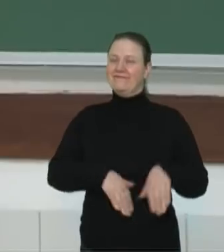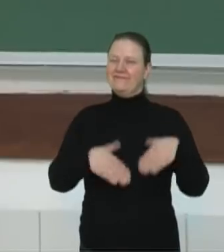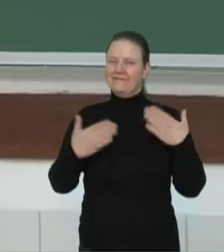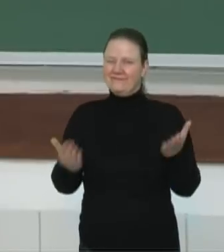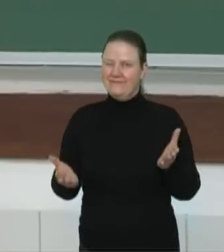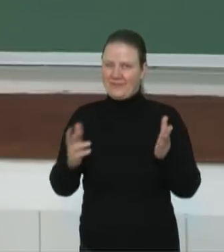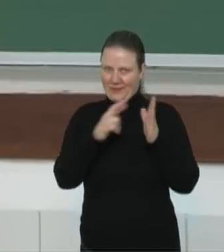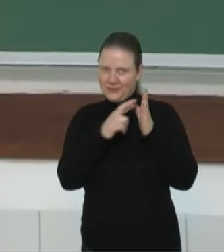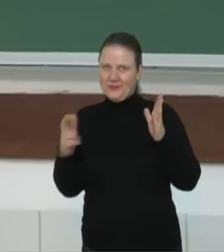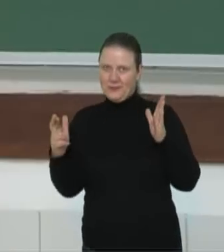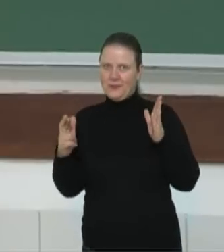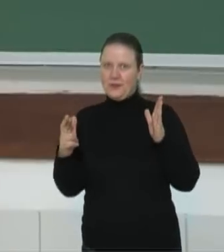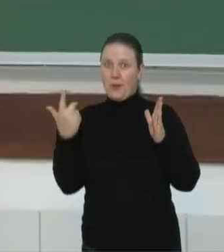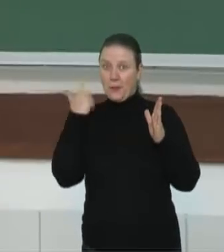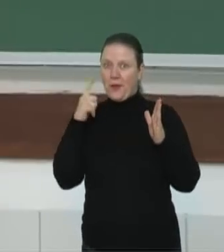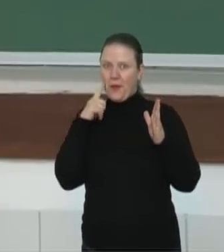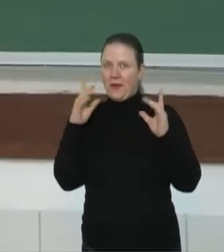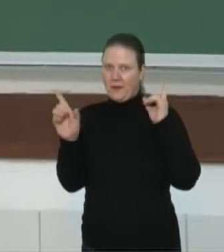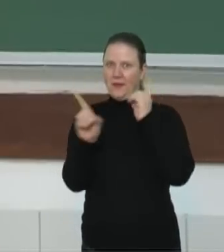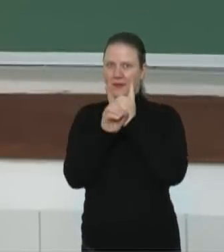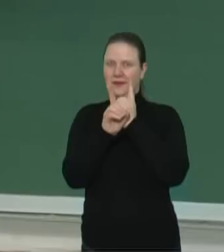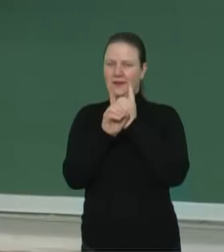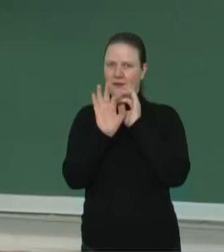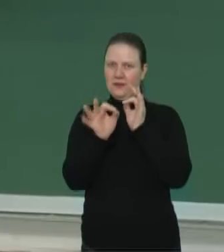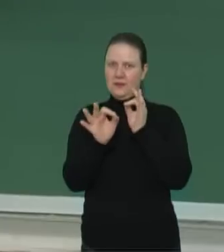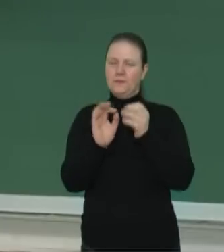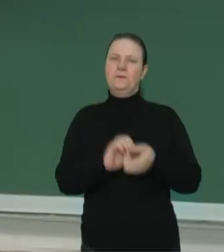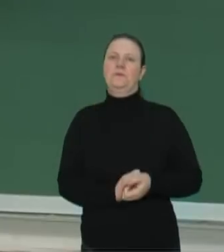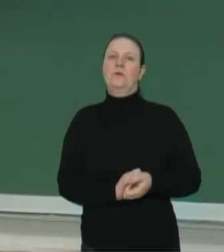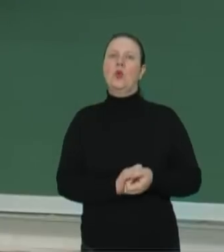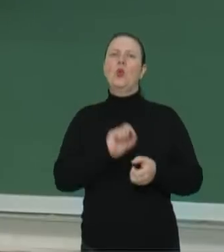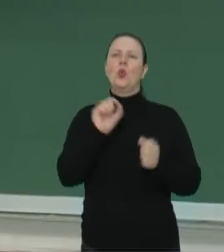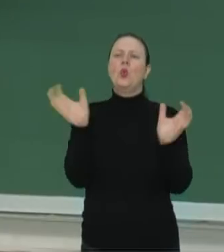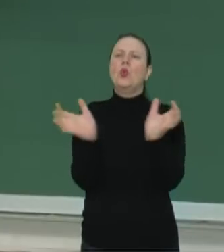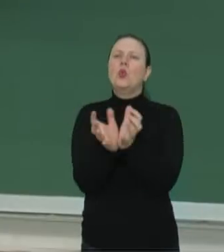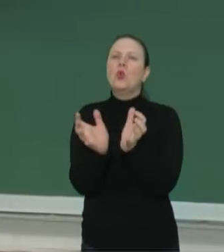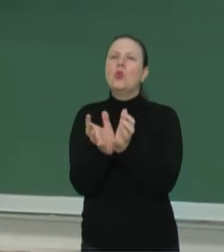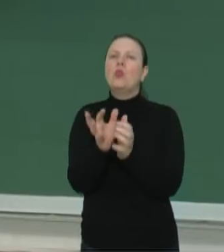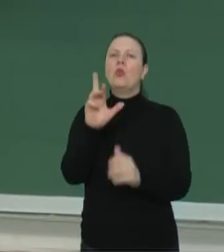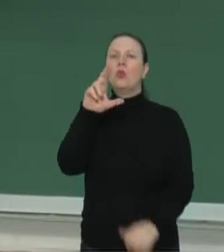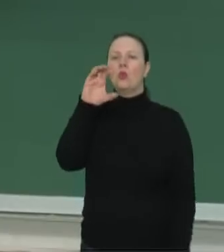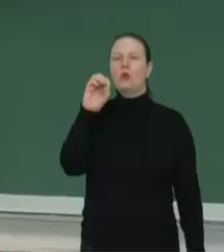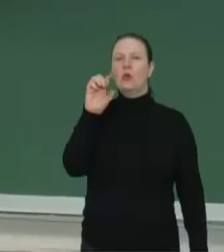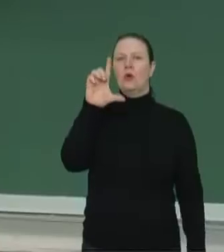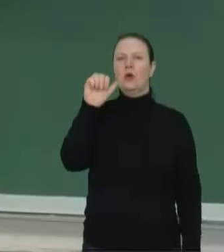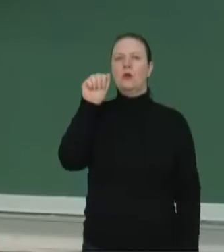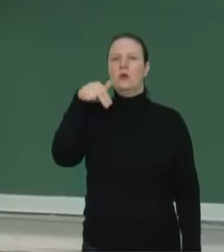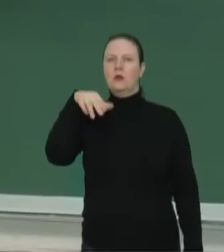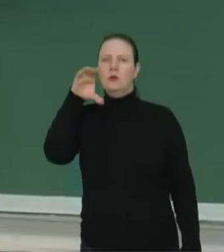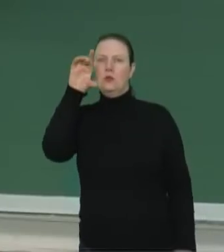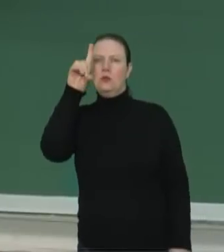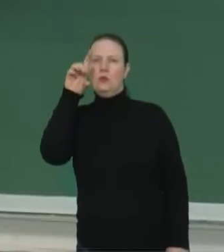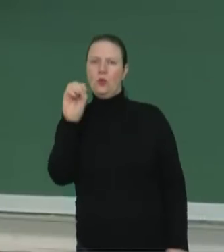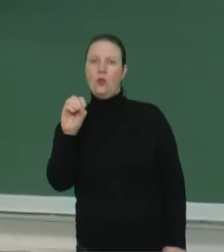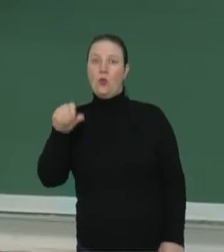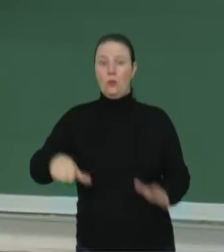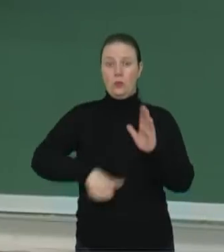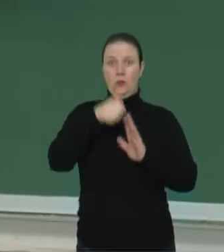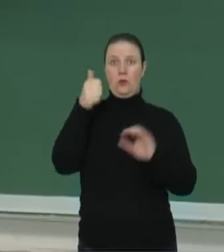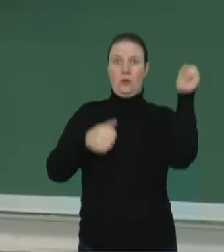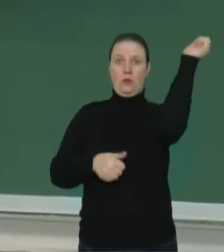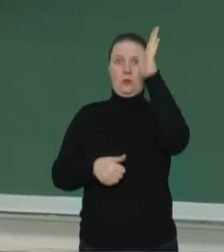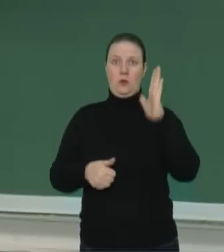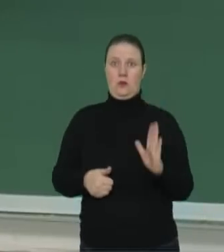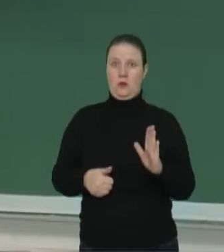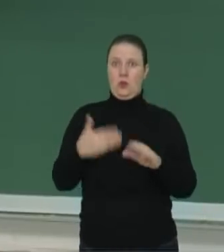Vamos responder então? Você conseguiu? Qual foi o time do Rolando? O primeiro jogador brasileiro que atuou na